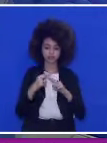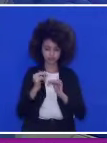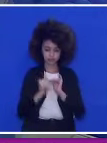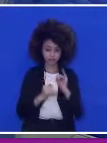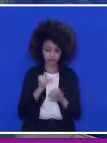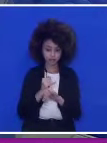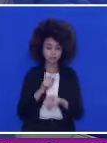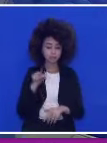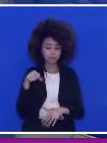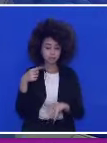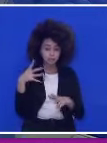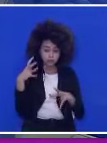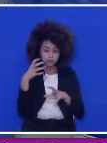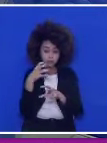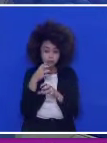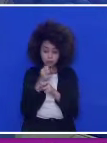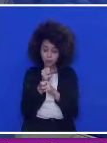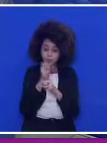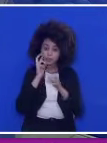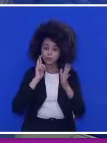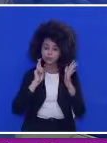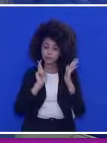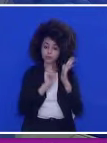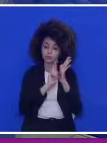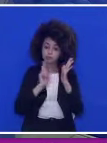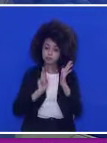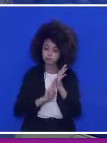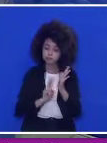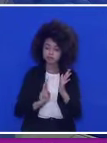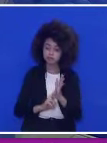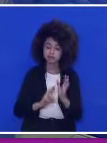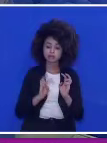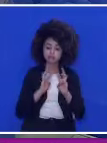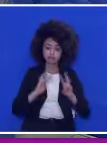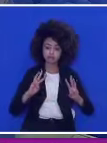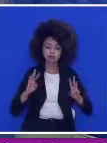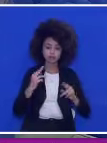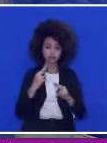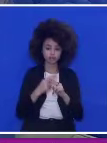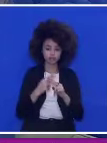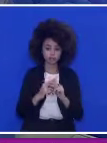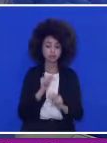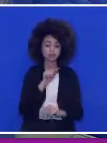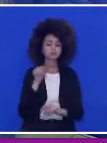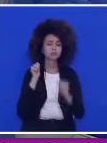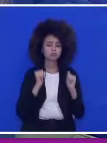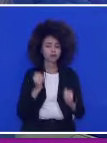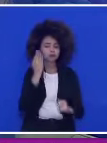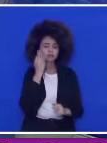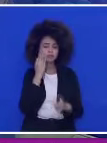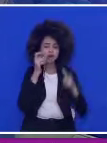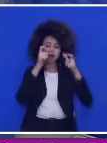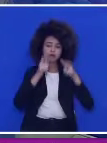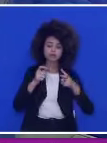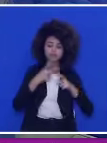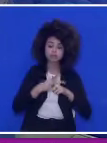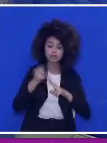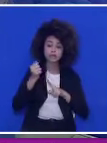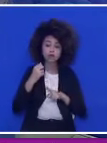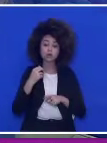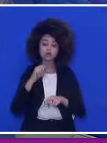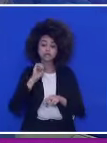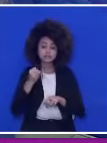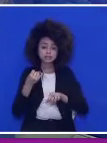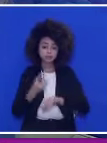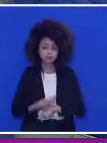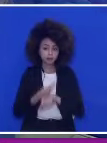internet. Logo após a apuração, todos os resultados serão publicados. Aí você poderá saber de onde são as apostas vencedoras, se o prêmio está